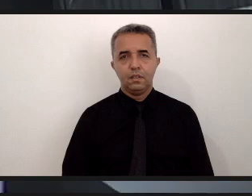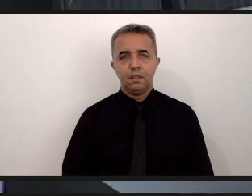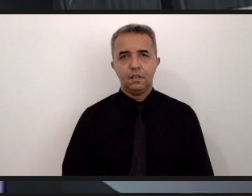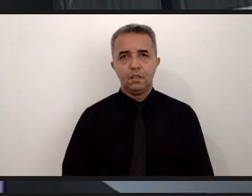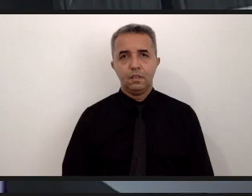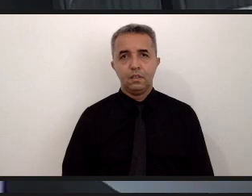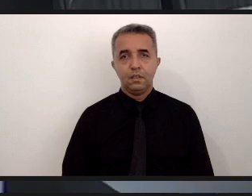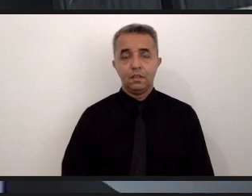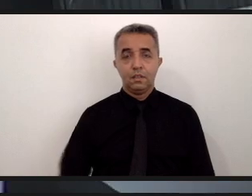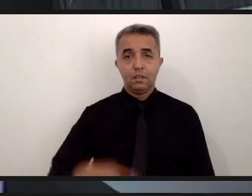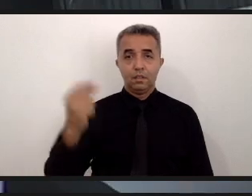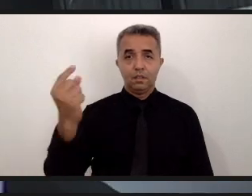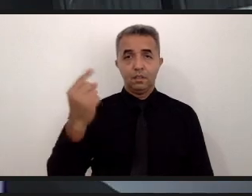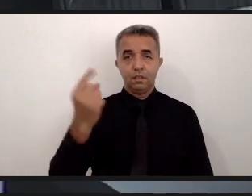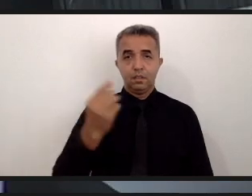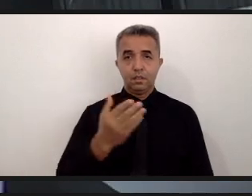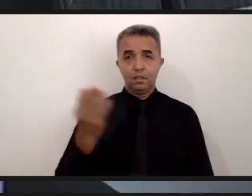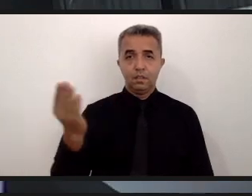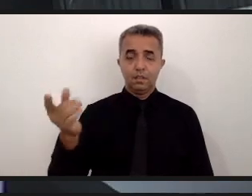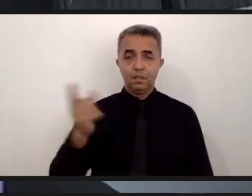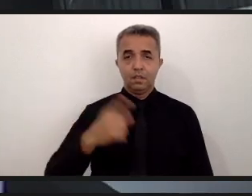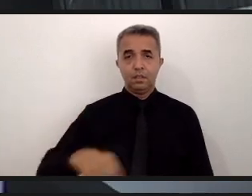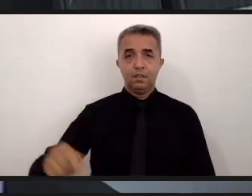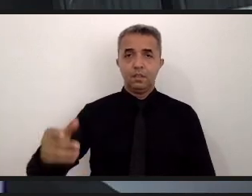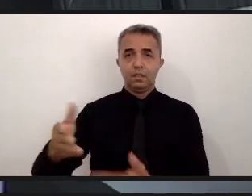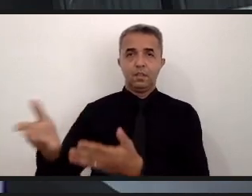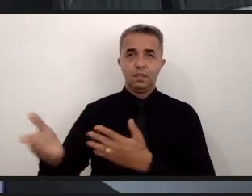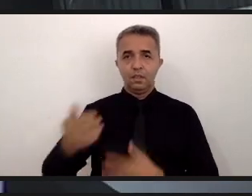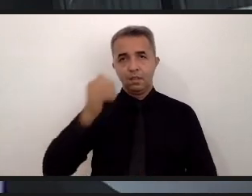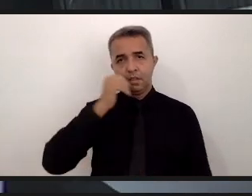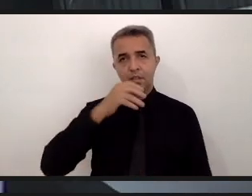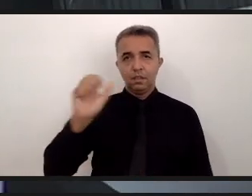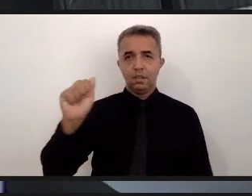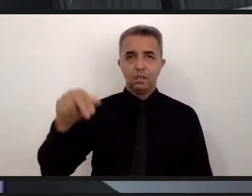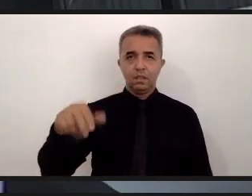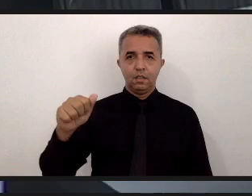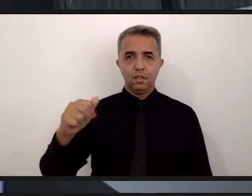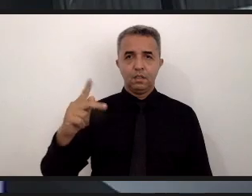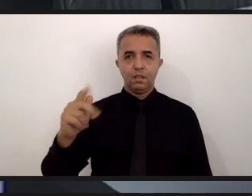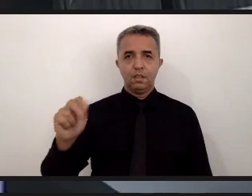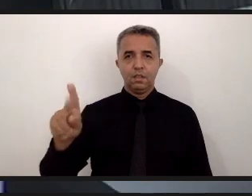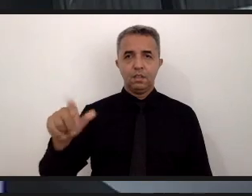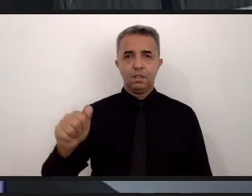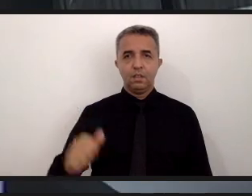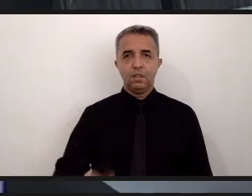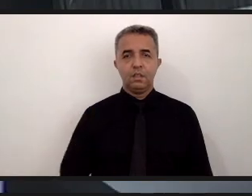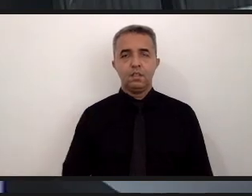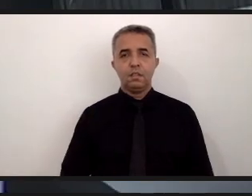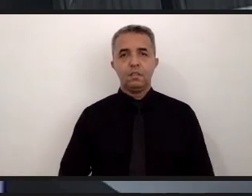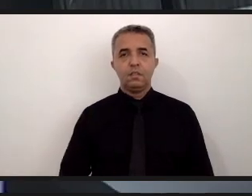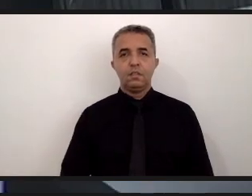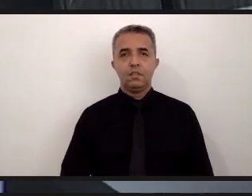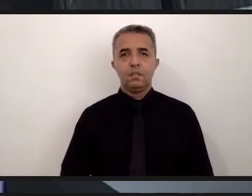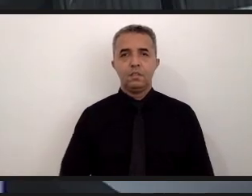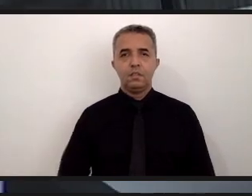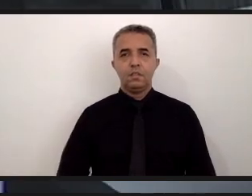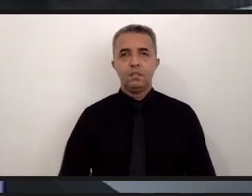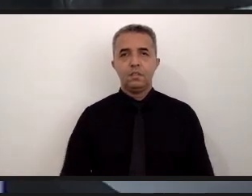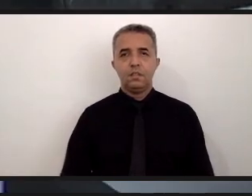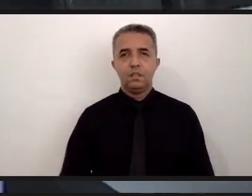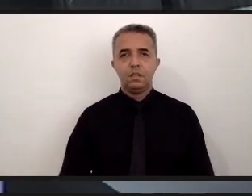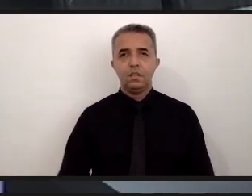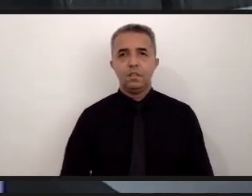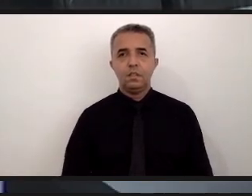Nossa primeira homenageada, convidamos a senhora Ana Paula Freitas de Souza Serafini, por gentileza.